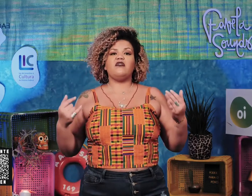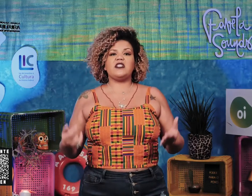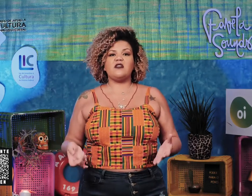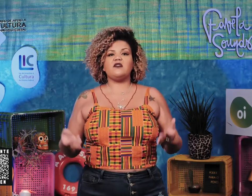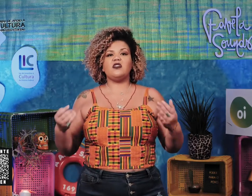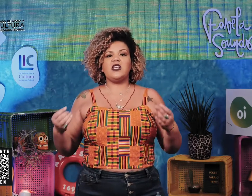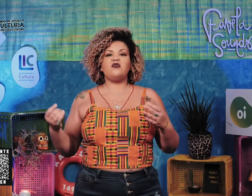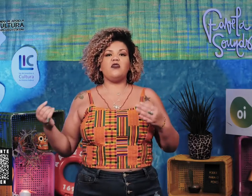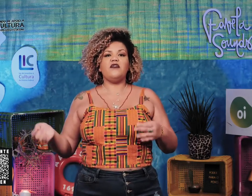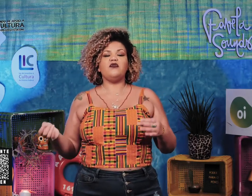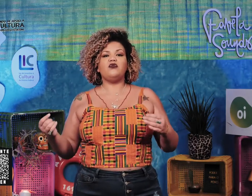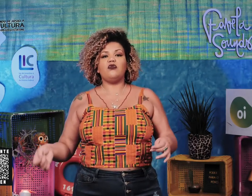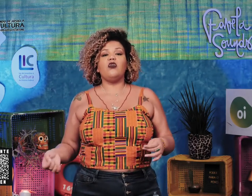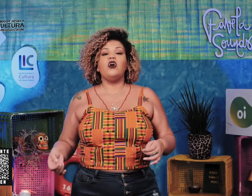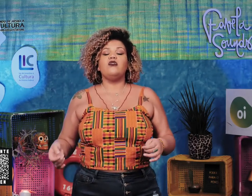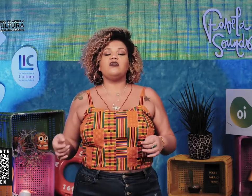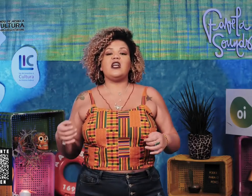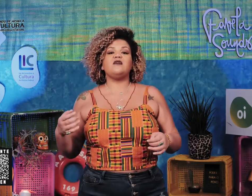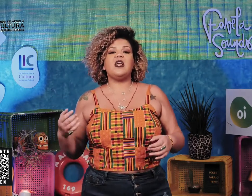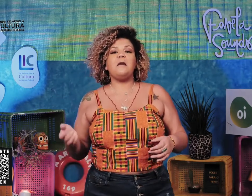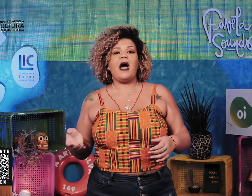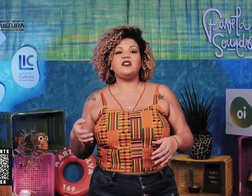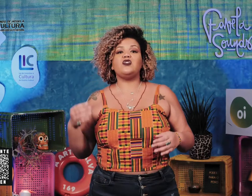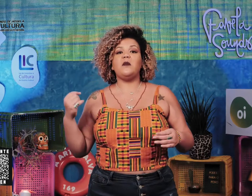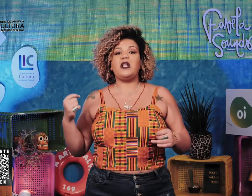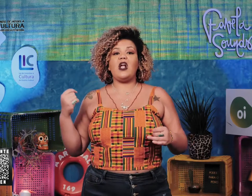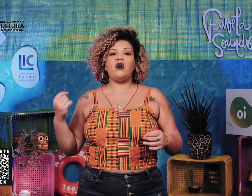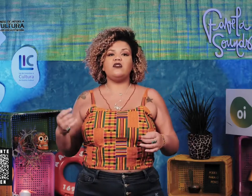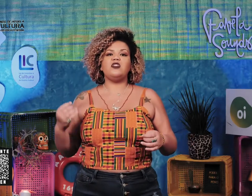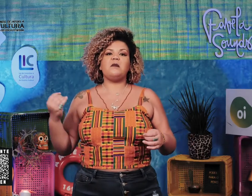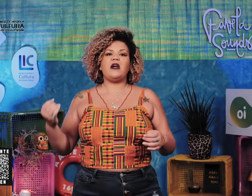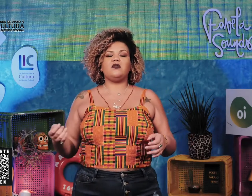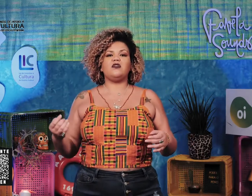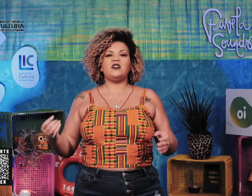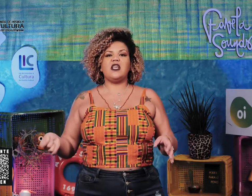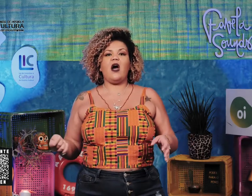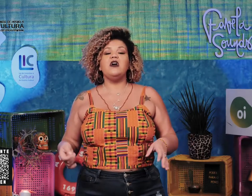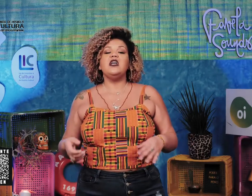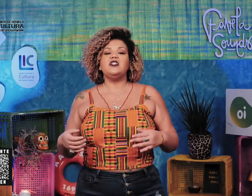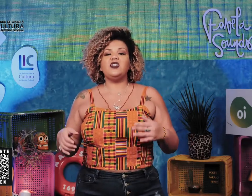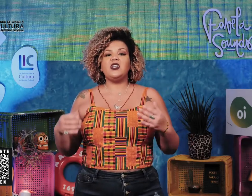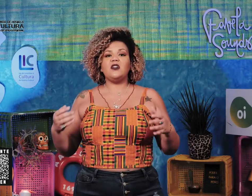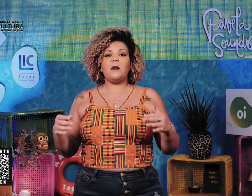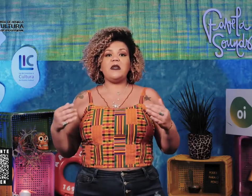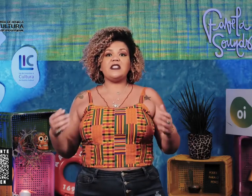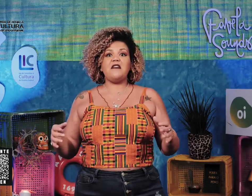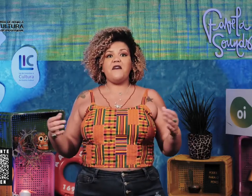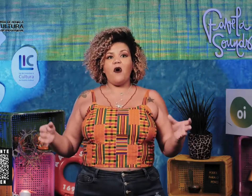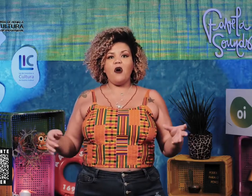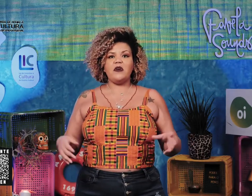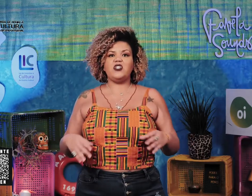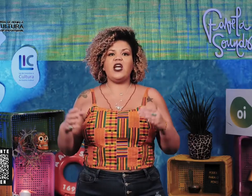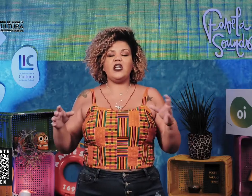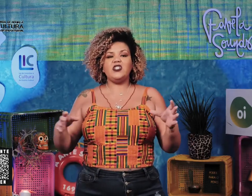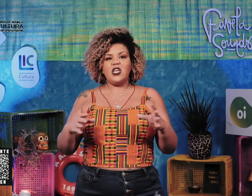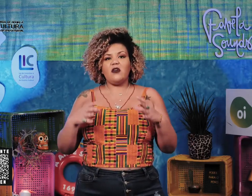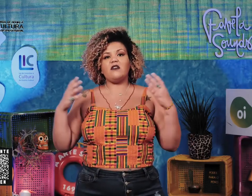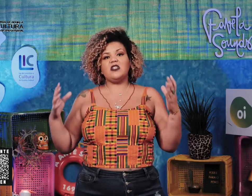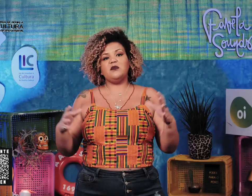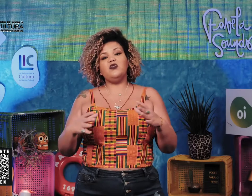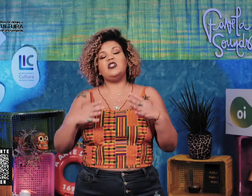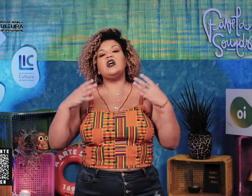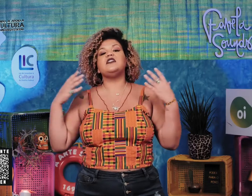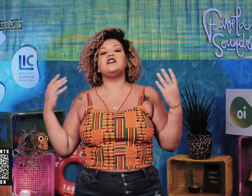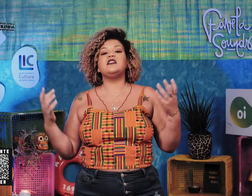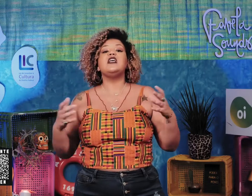coordenadora de inovação social do Oi Futuro nos traz um debate sobre negócios de impacto social que chegando a pensar em formas de